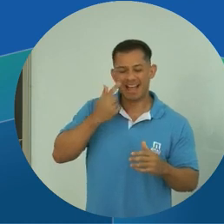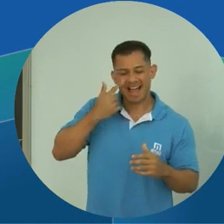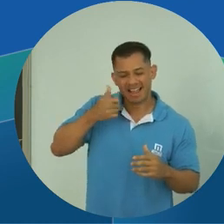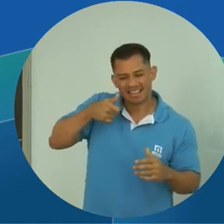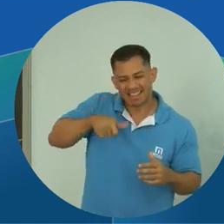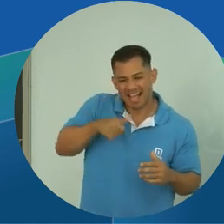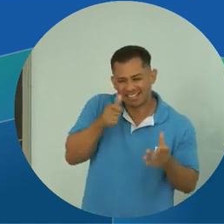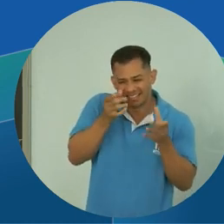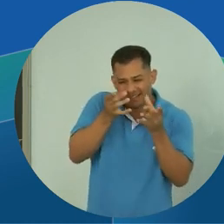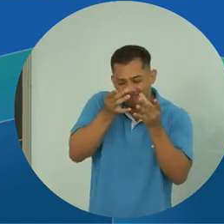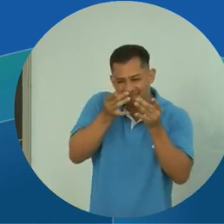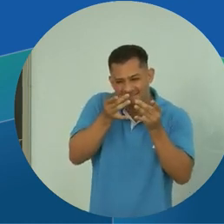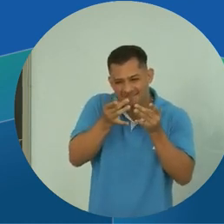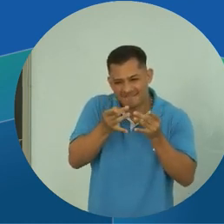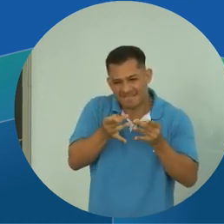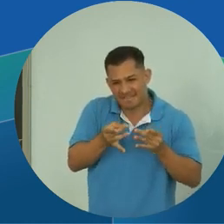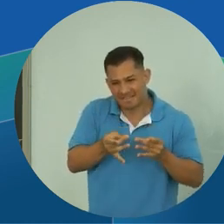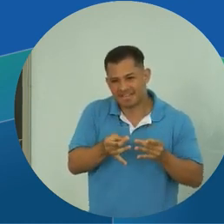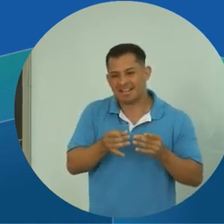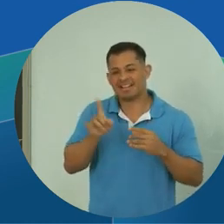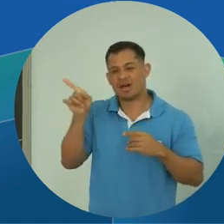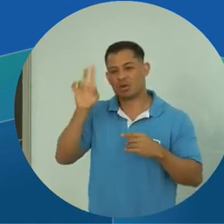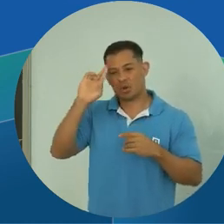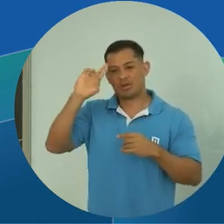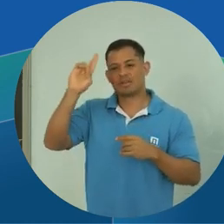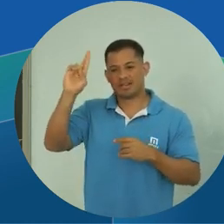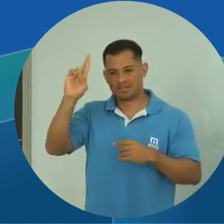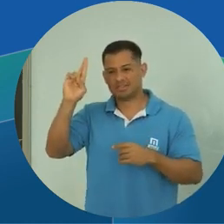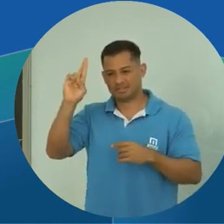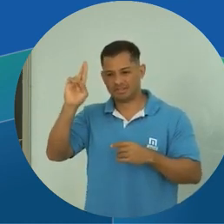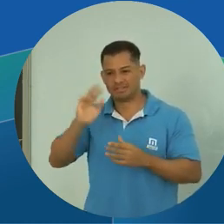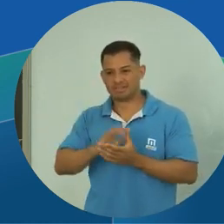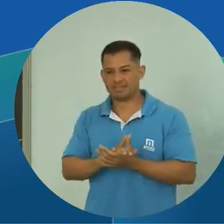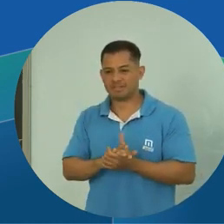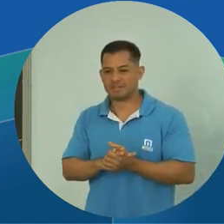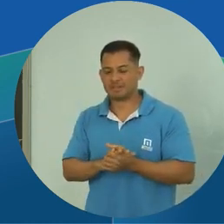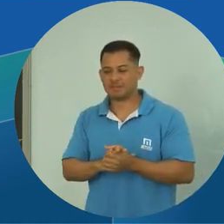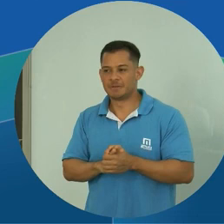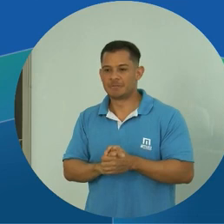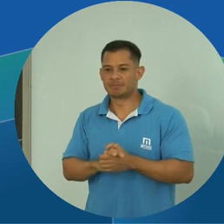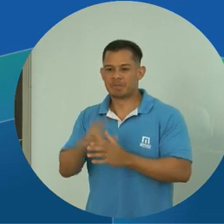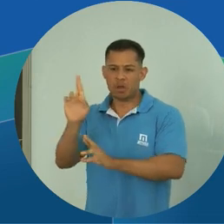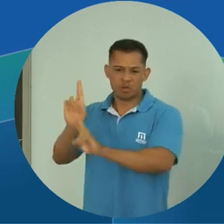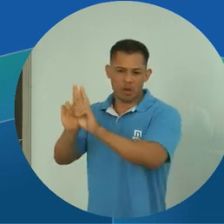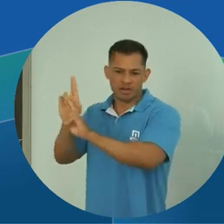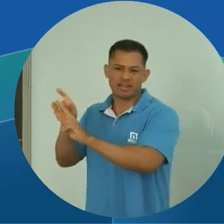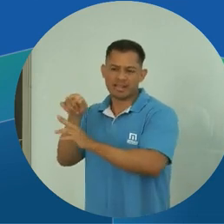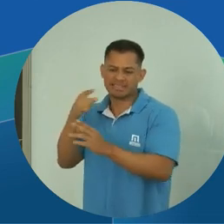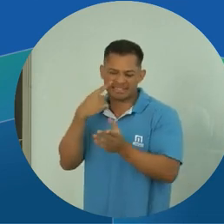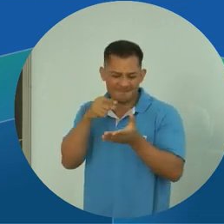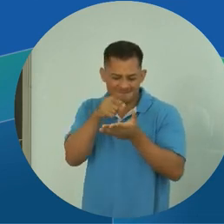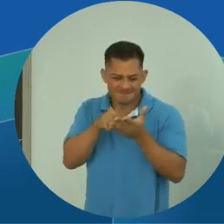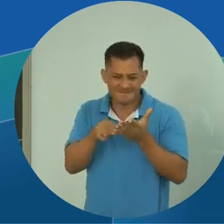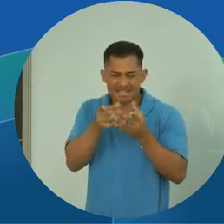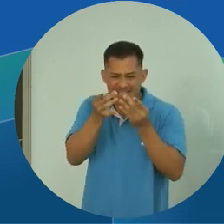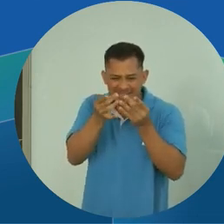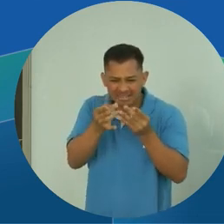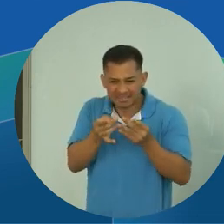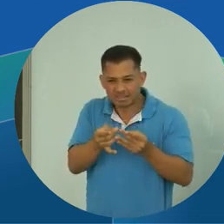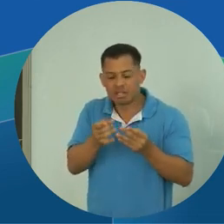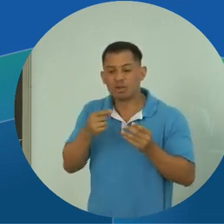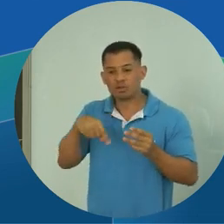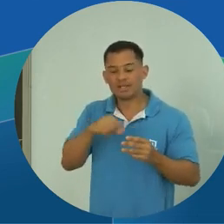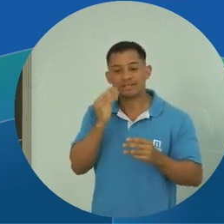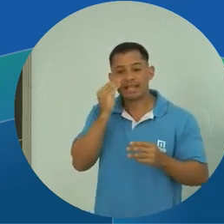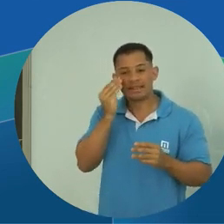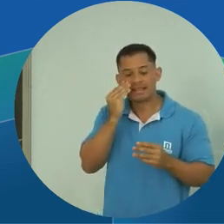muito criteriosa das autoridades. Então, enquanto a licença, a gente estava licenciando